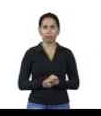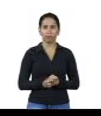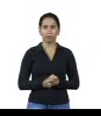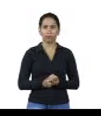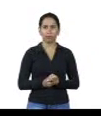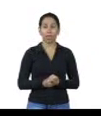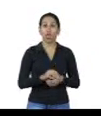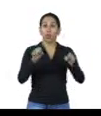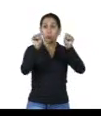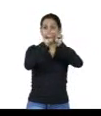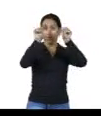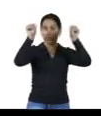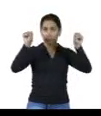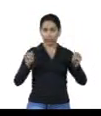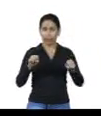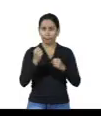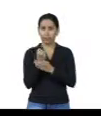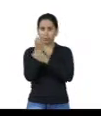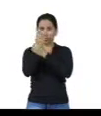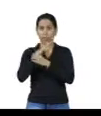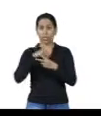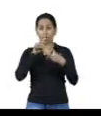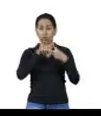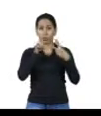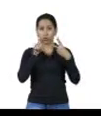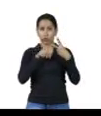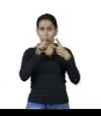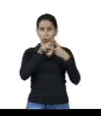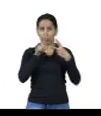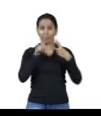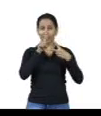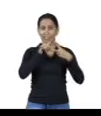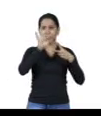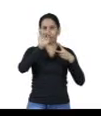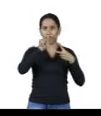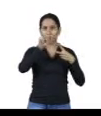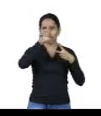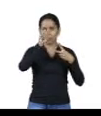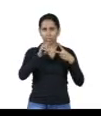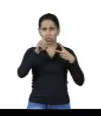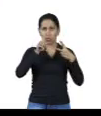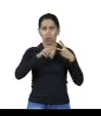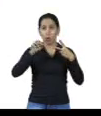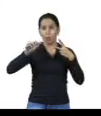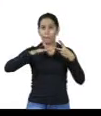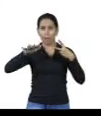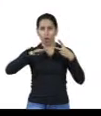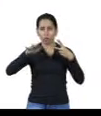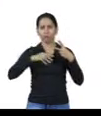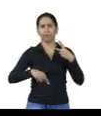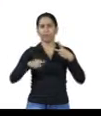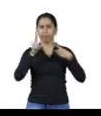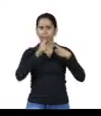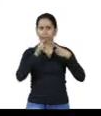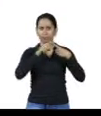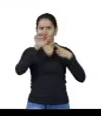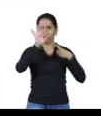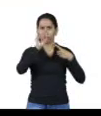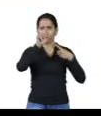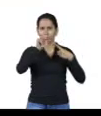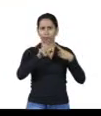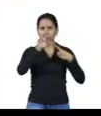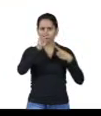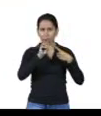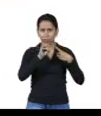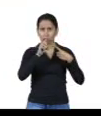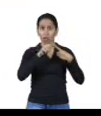Os sistemas de segurança podem ser de dois tipos, fixos ou móveis. A proteção fixa deve ser mantida de